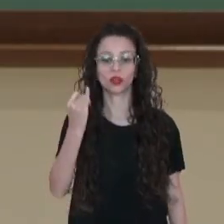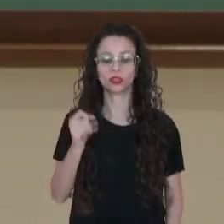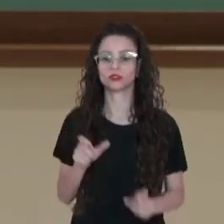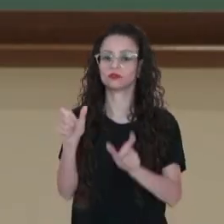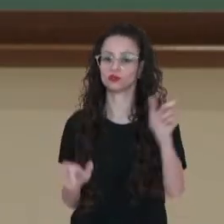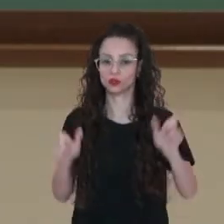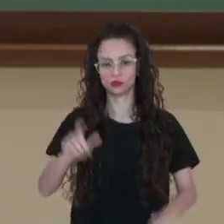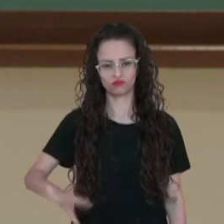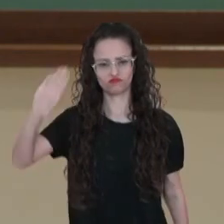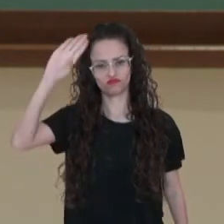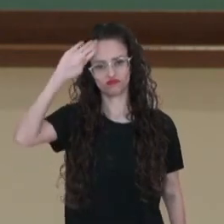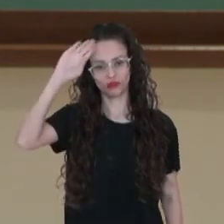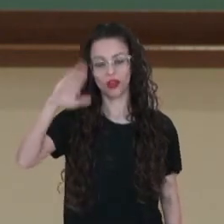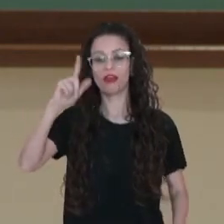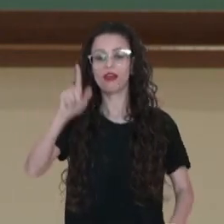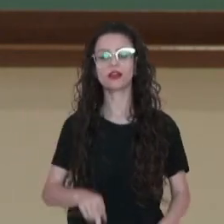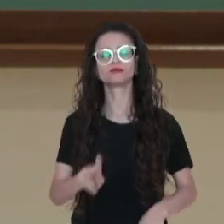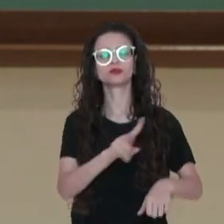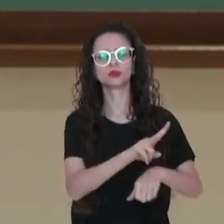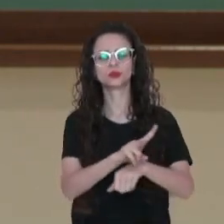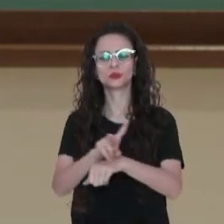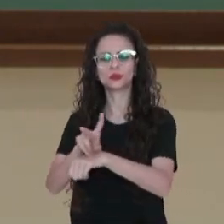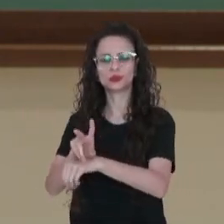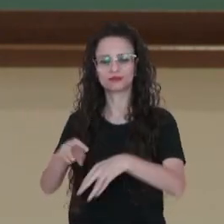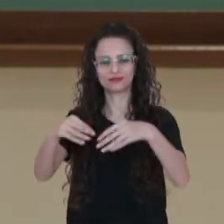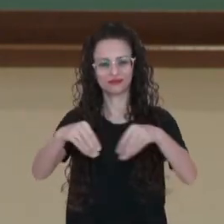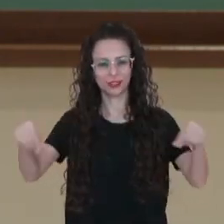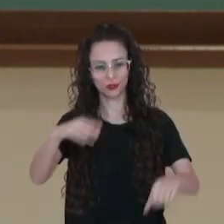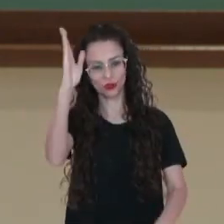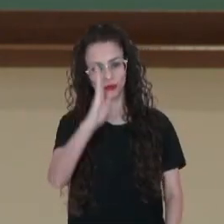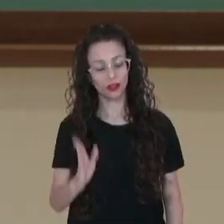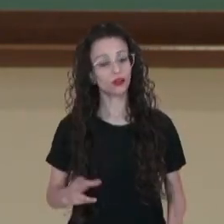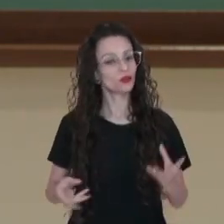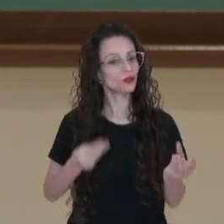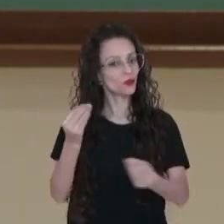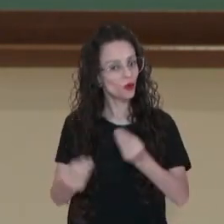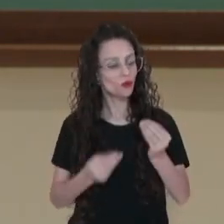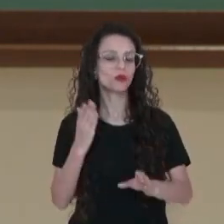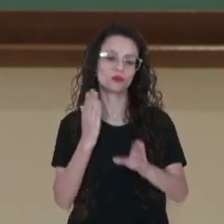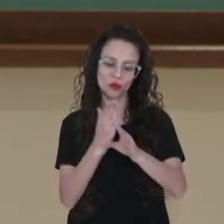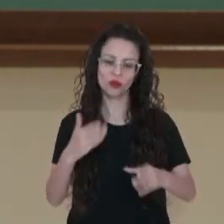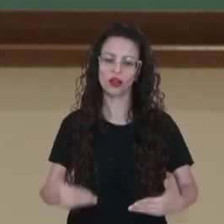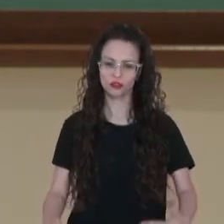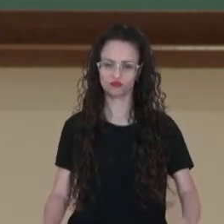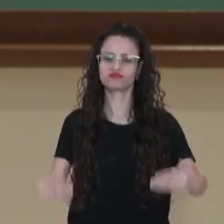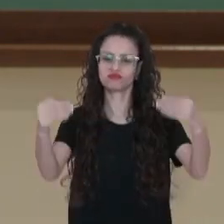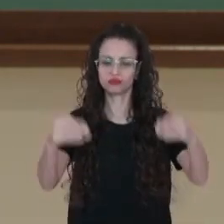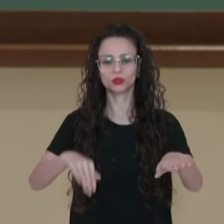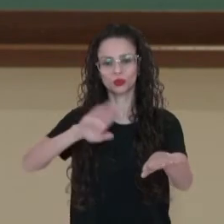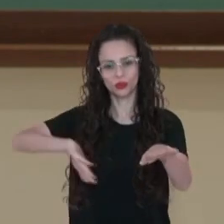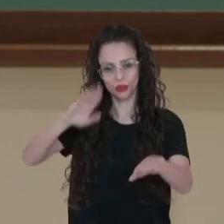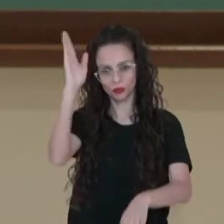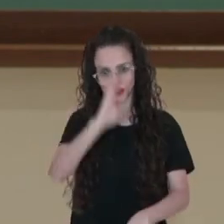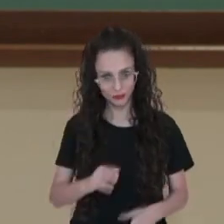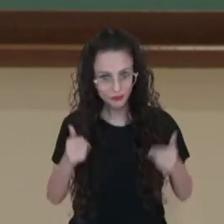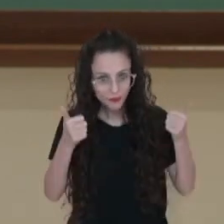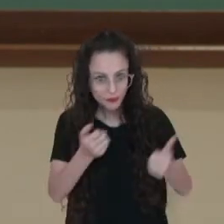soldados em guardar o território brasileiro a partir dos fortes construídos no litoral brasileiro.